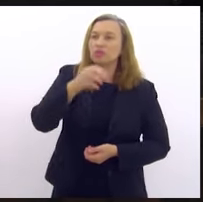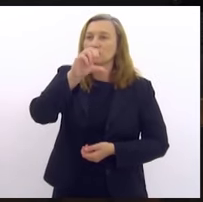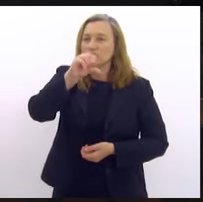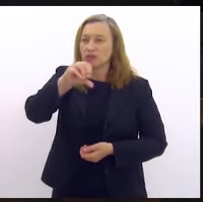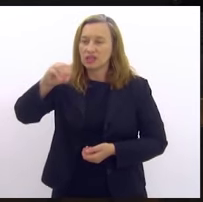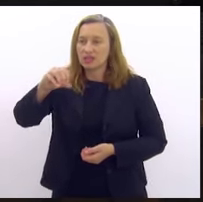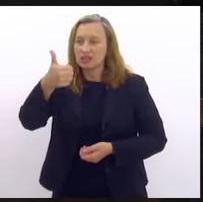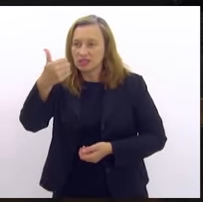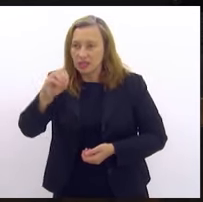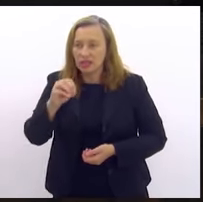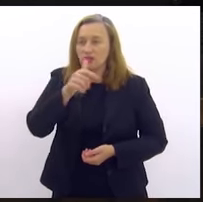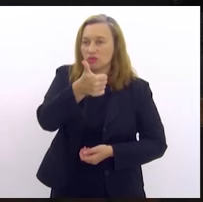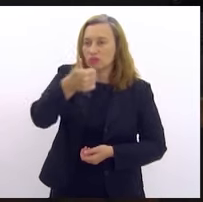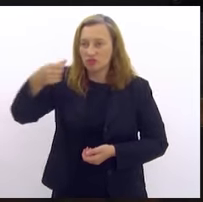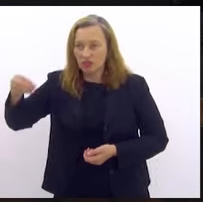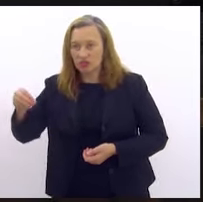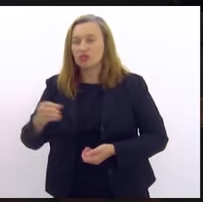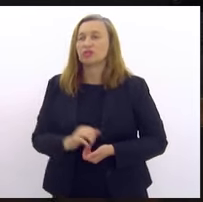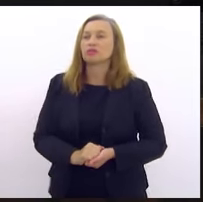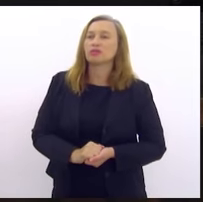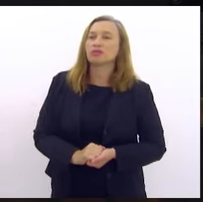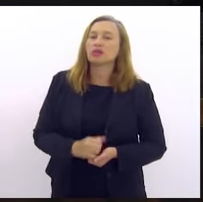1.910 de 2020...